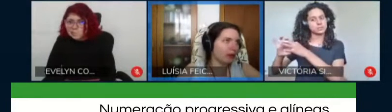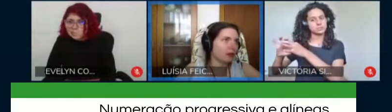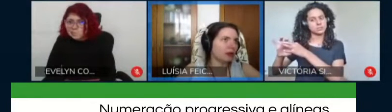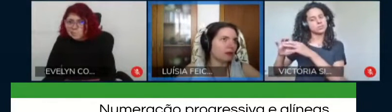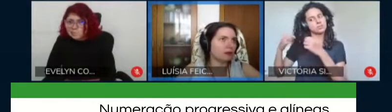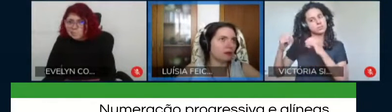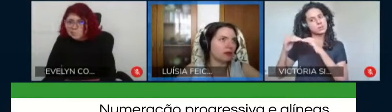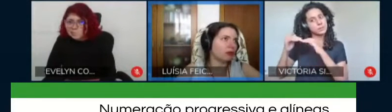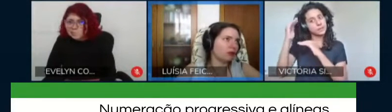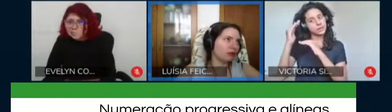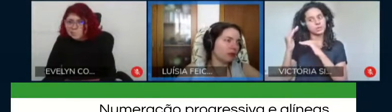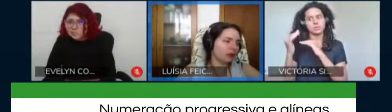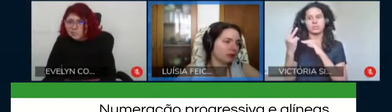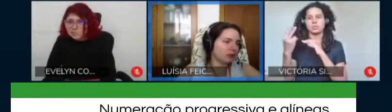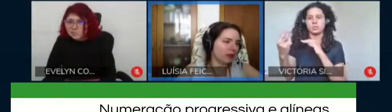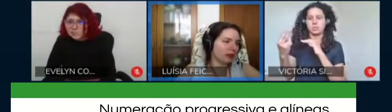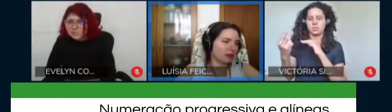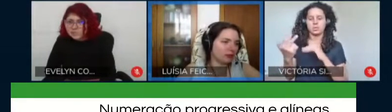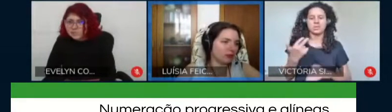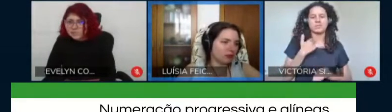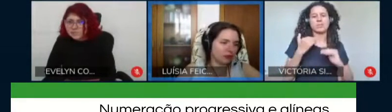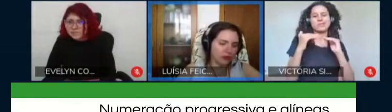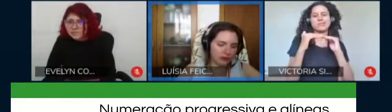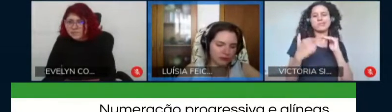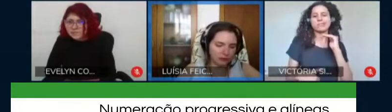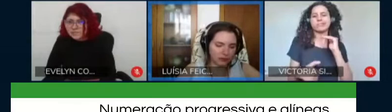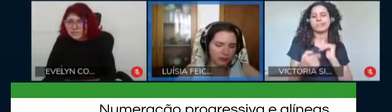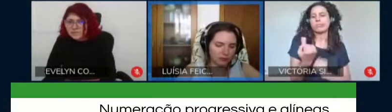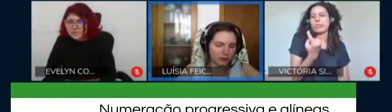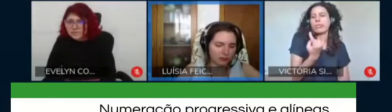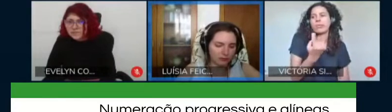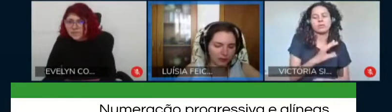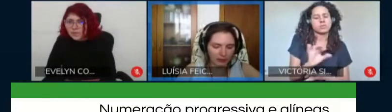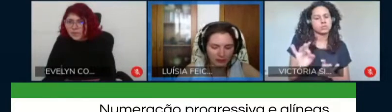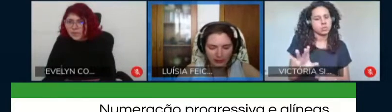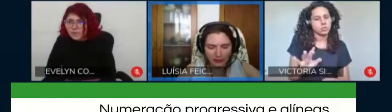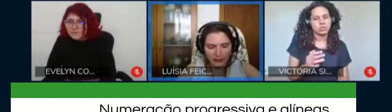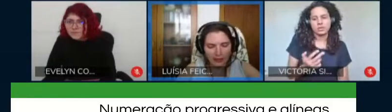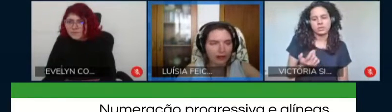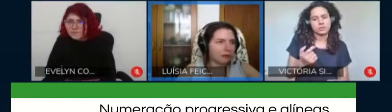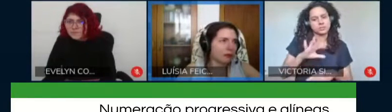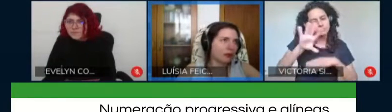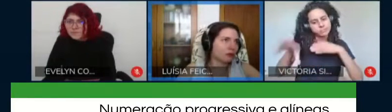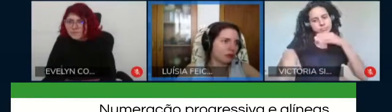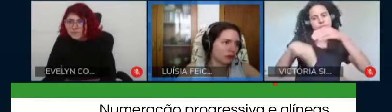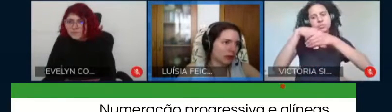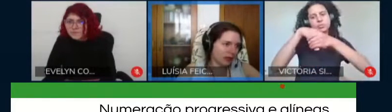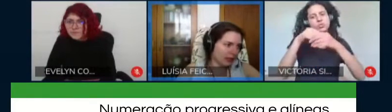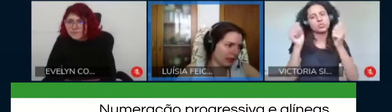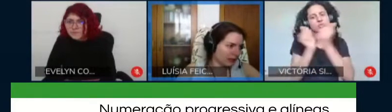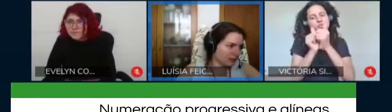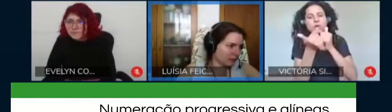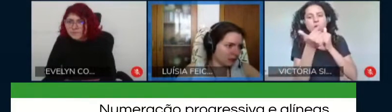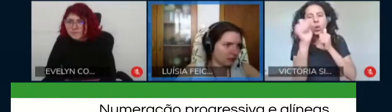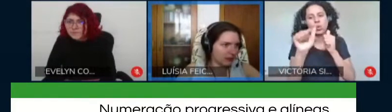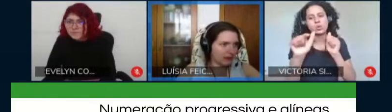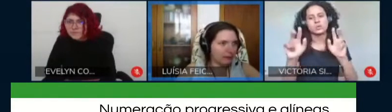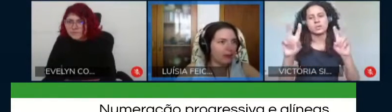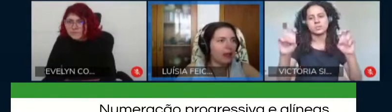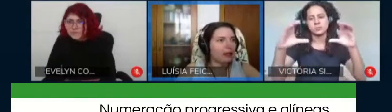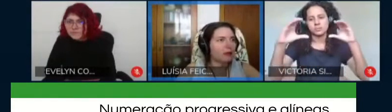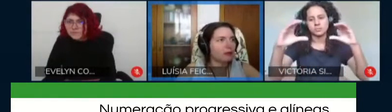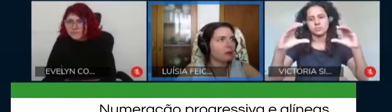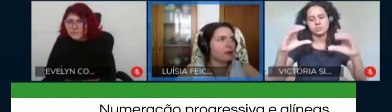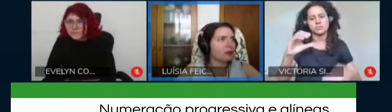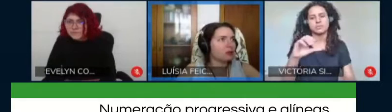nível. Não, se tu não tiver duas de mesmo nível para criar, então tu não tem que criar uma